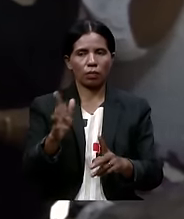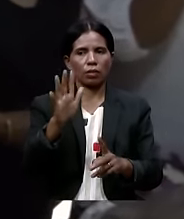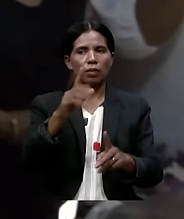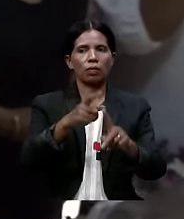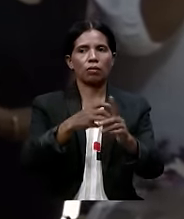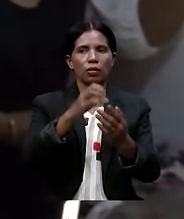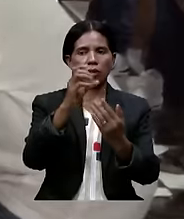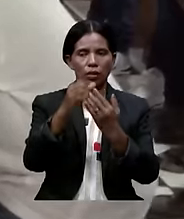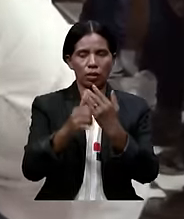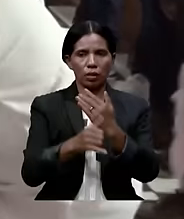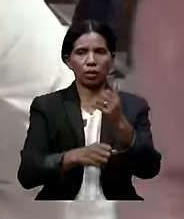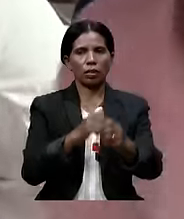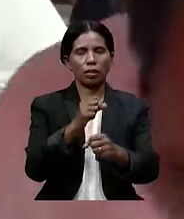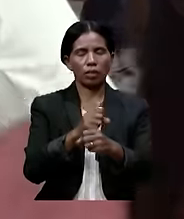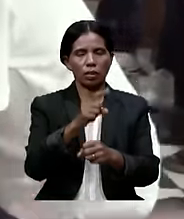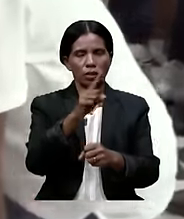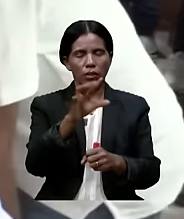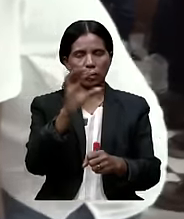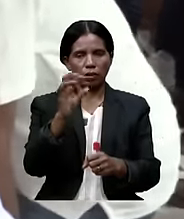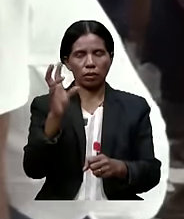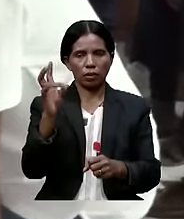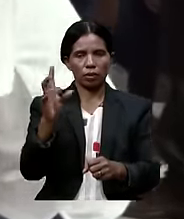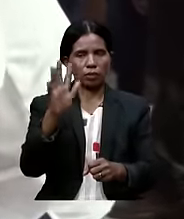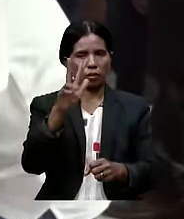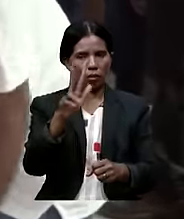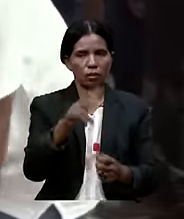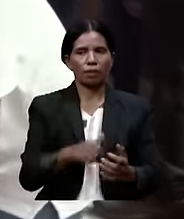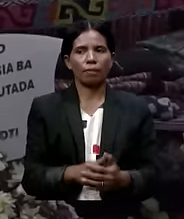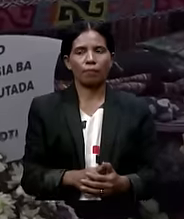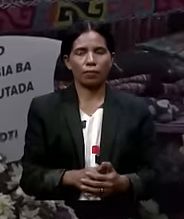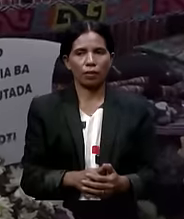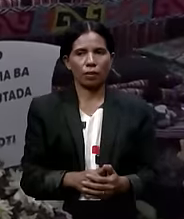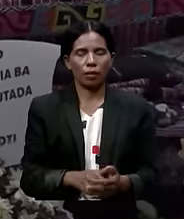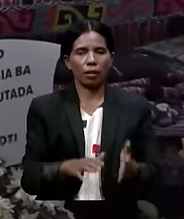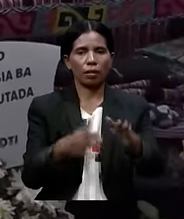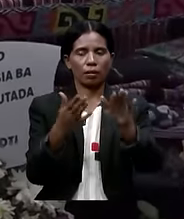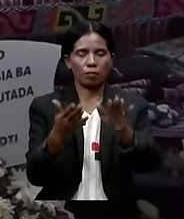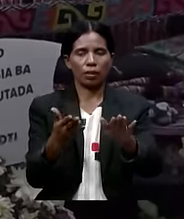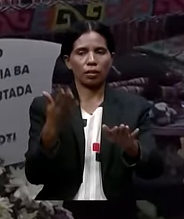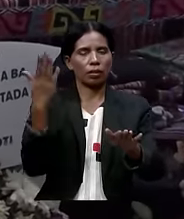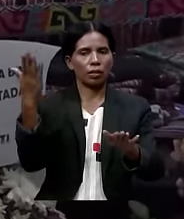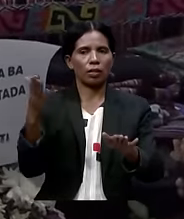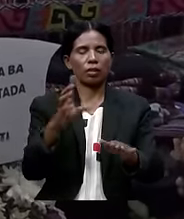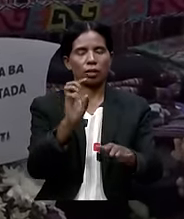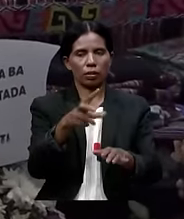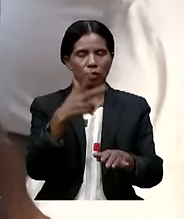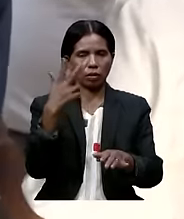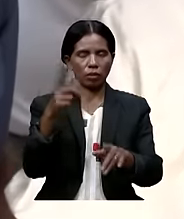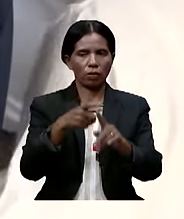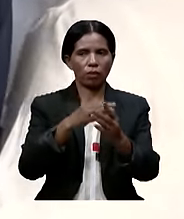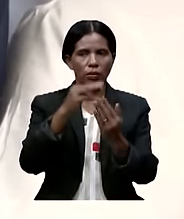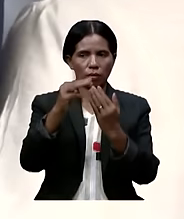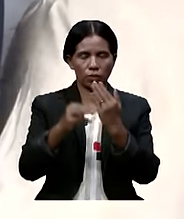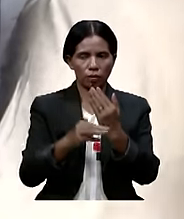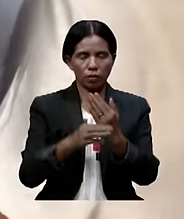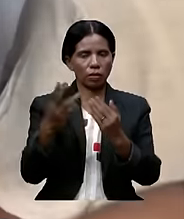Fulan Janeiro, e Atinan Rihun Ida, Tusia, Hitu Nuluresin Tolu. Saudoso Hakotuni Is, e Haloron Sanuluresin Tolu, Fulan Março,